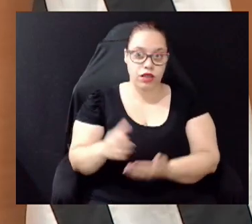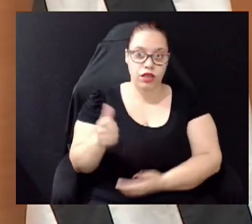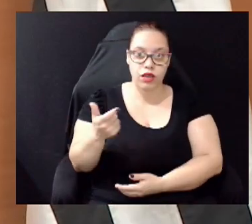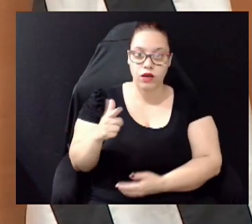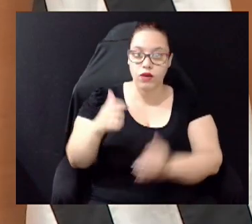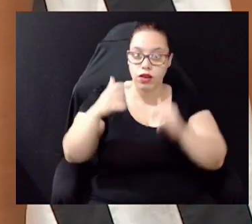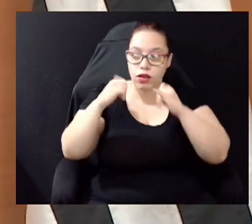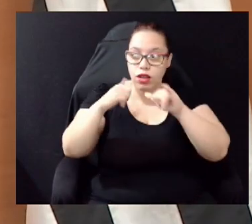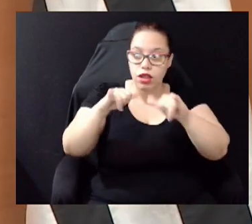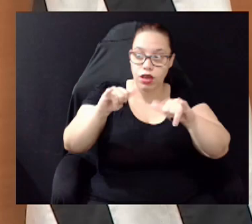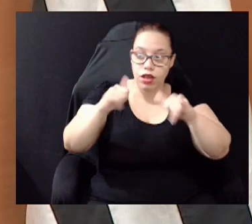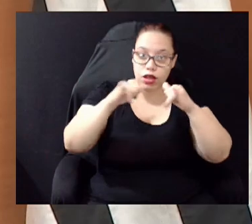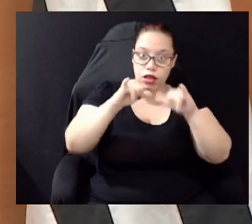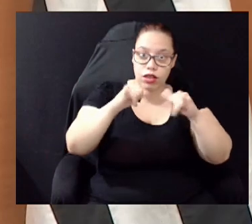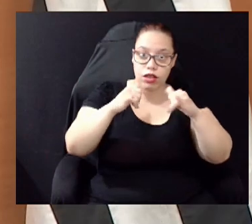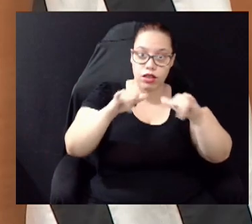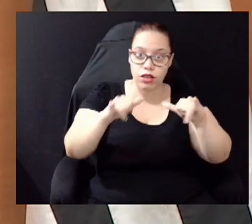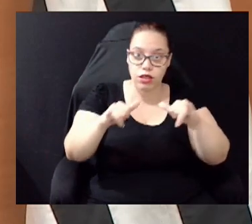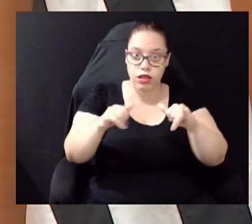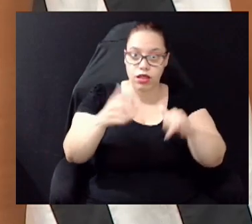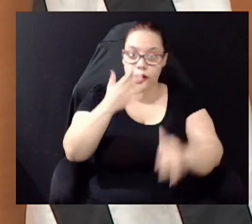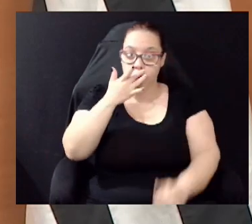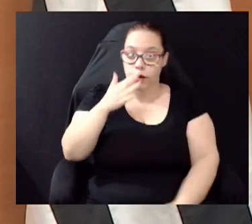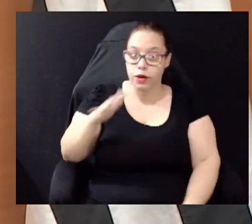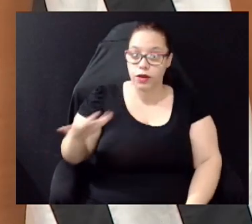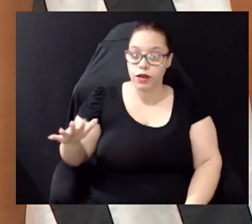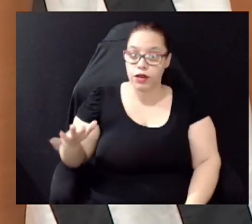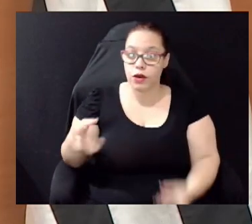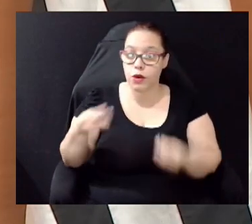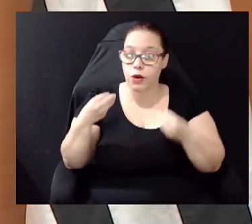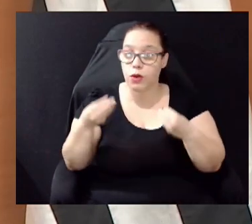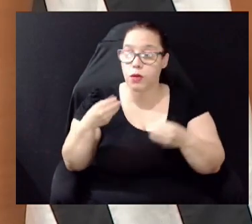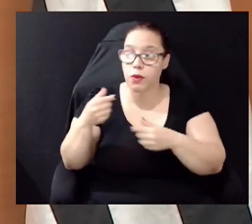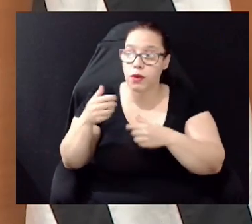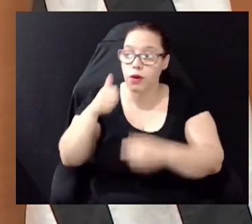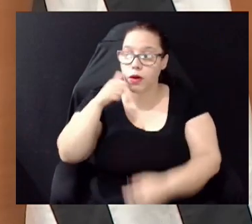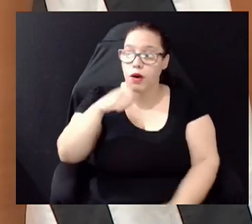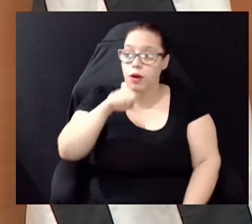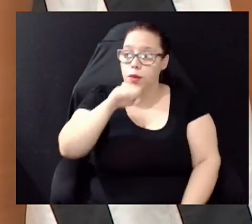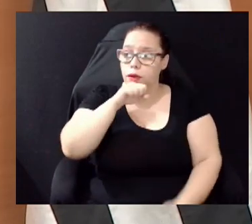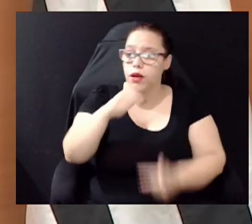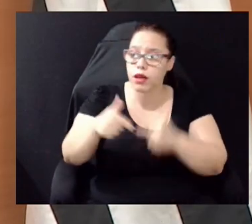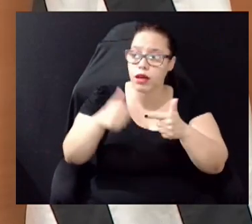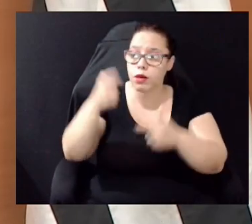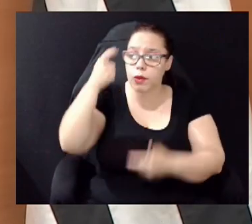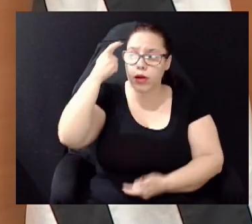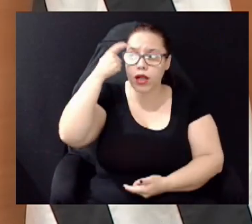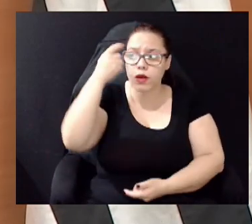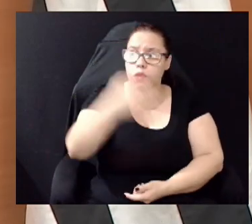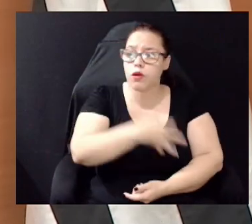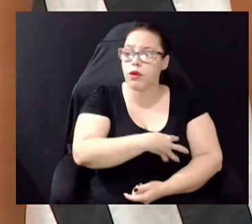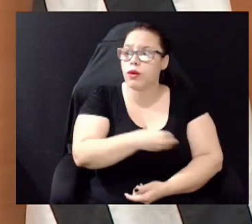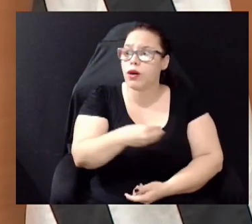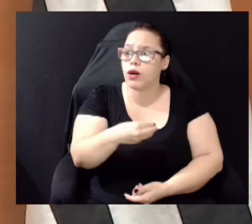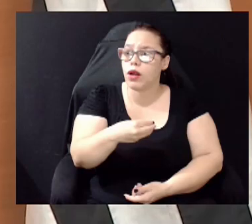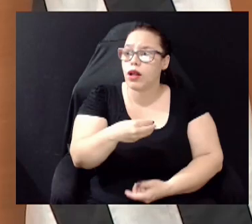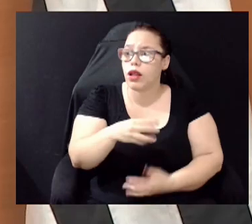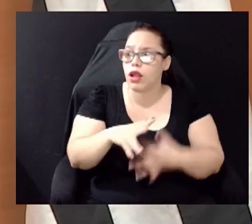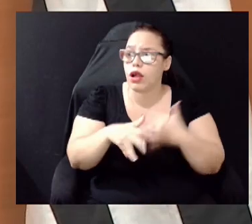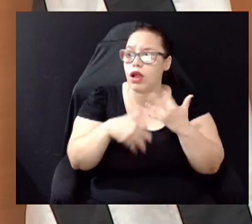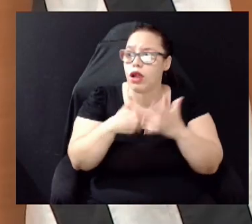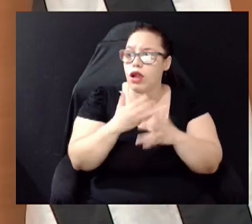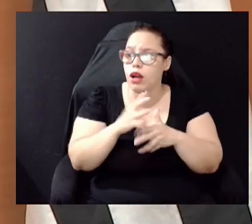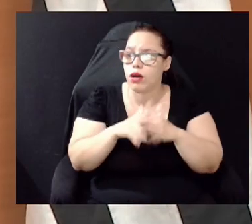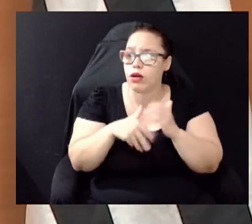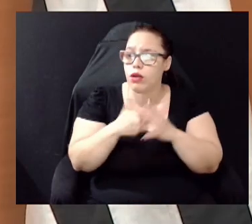um depósito de criança. E como que a mãe vai trabalhar nessas condições pensando no seu filho? Então, é uma bola de neve aqui, e eu acho que a gente